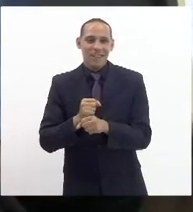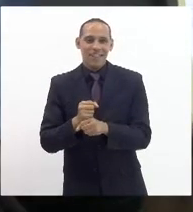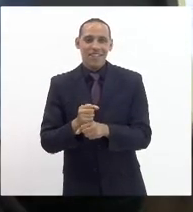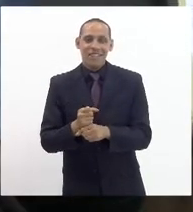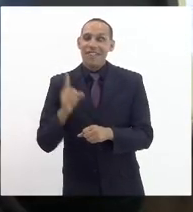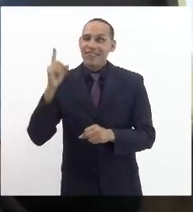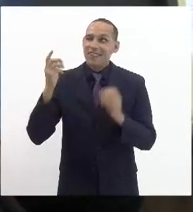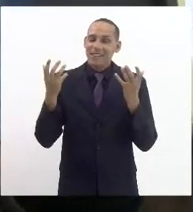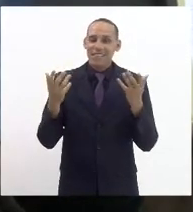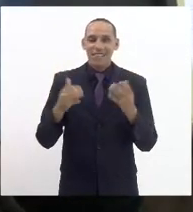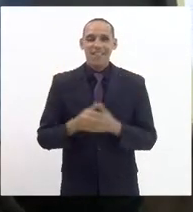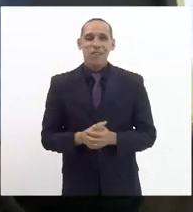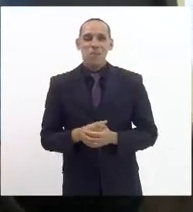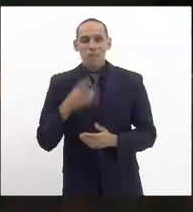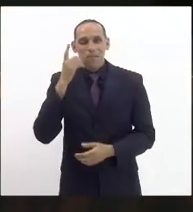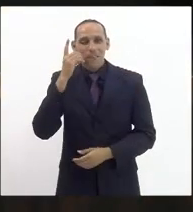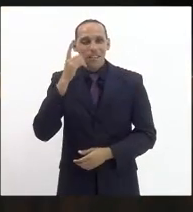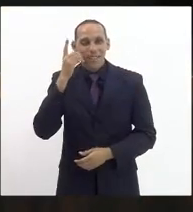Deputado...